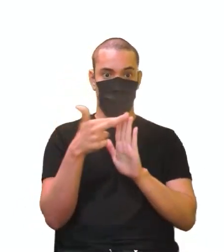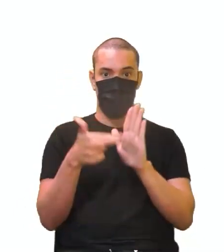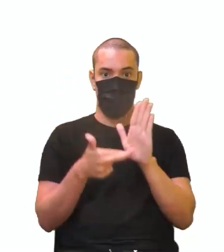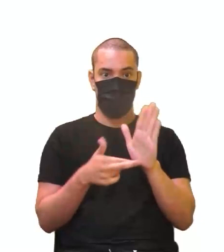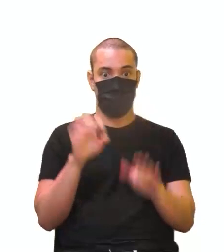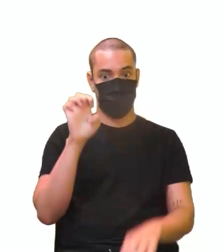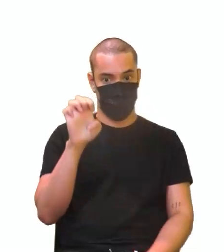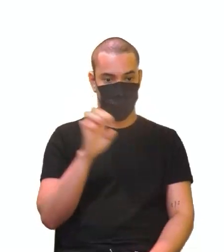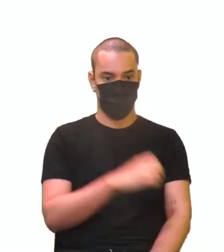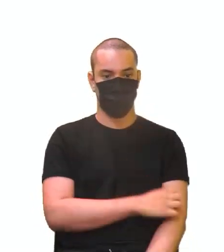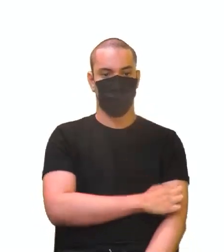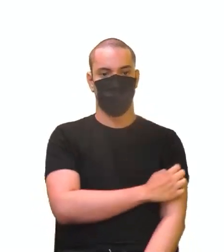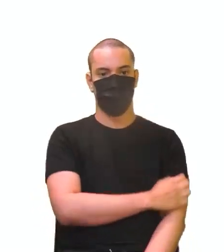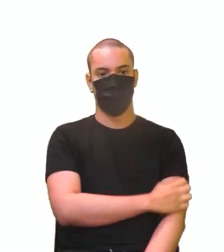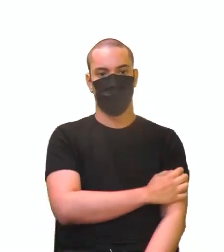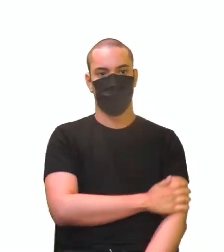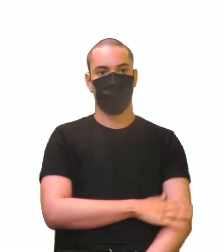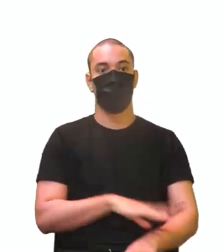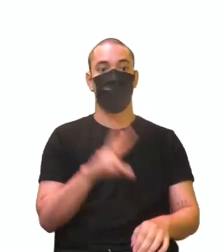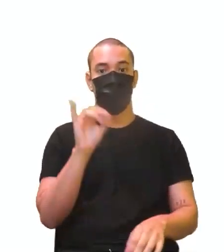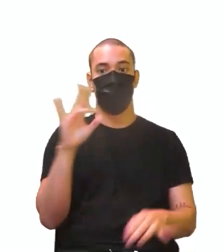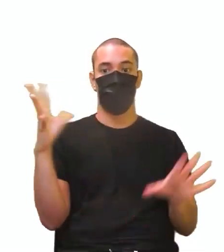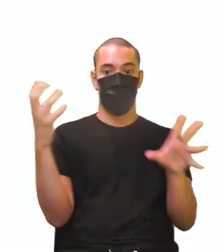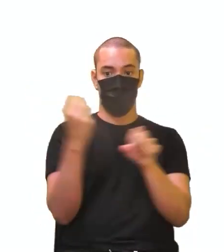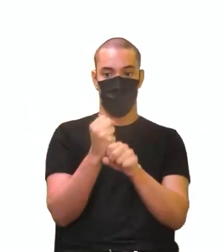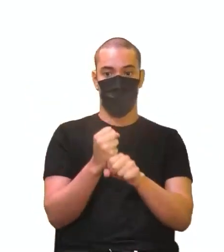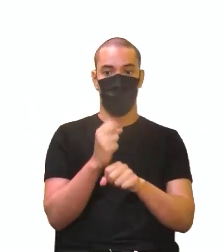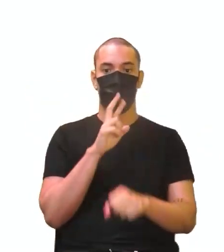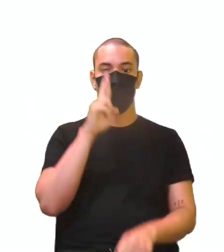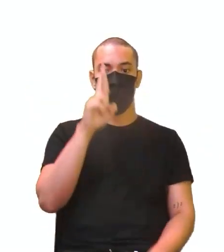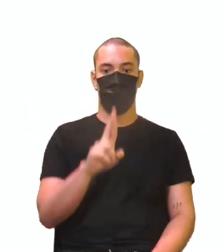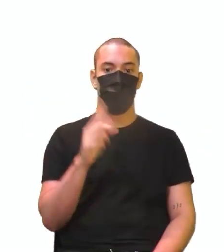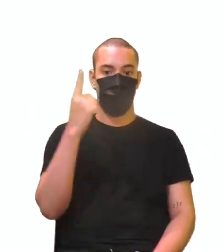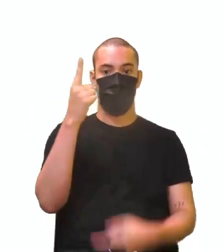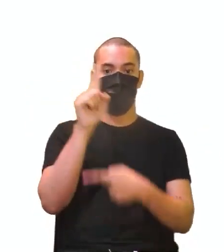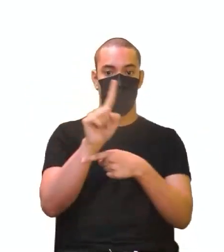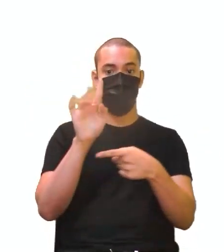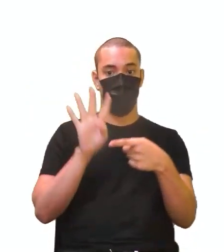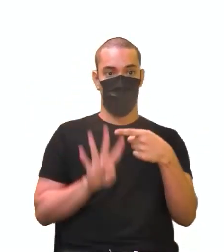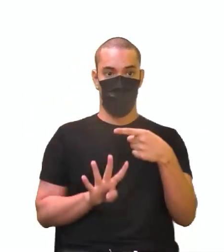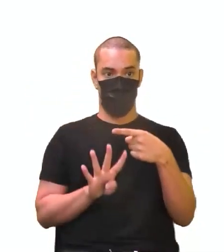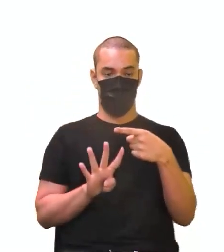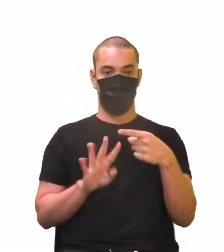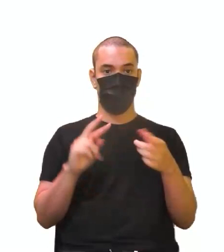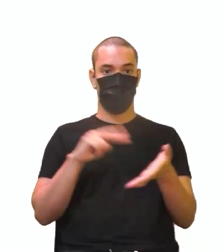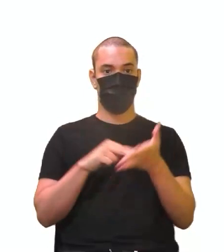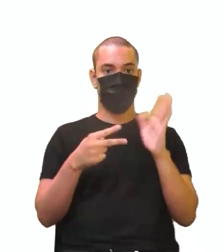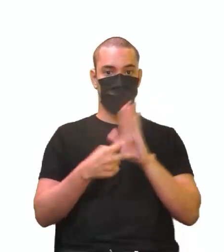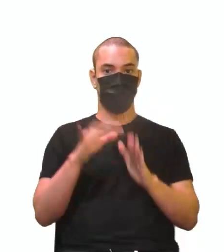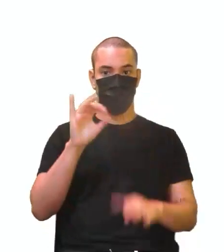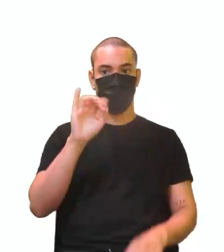aí. Vou multiplicar onde eu vou ter o resultado de 1 sobre 4, que corresponde a